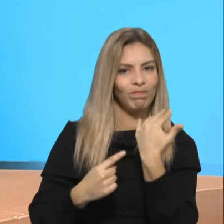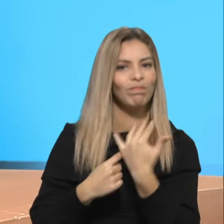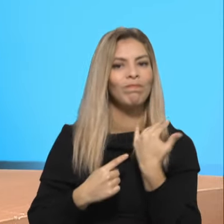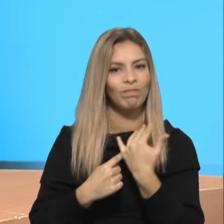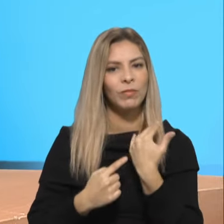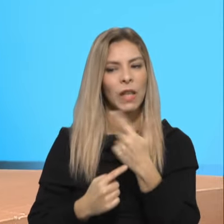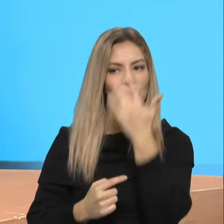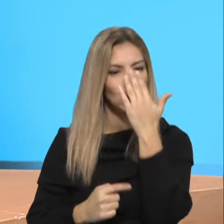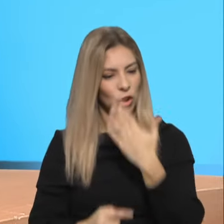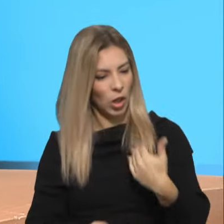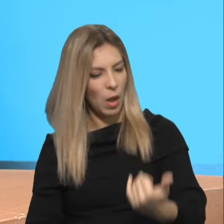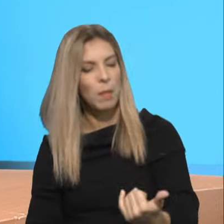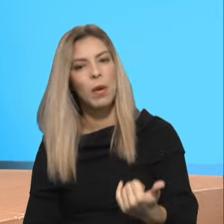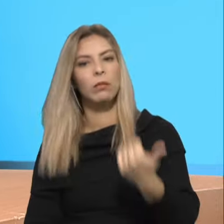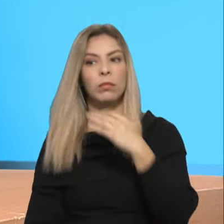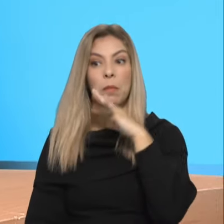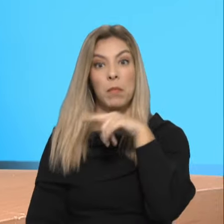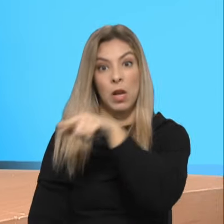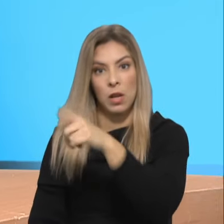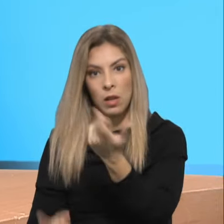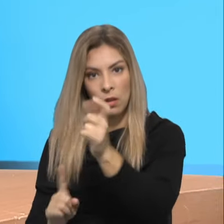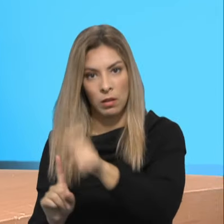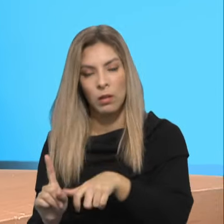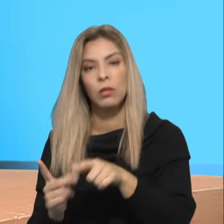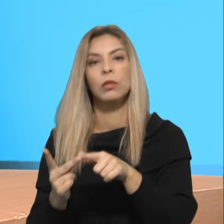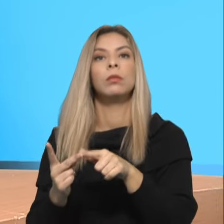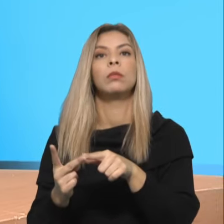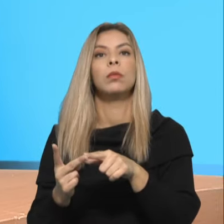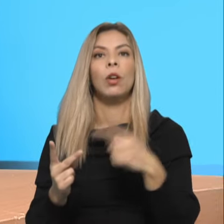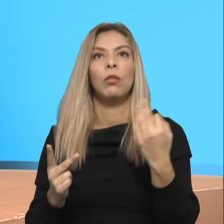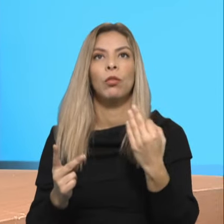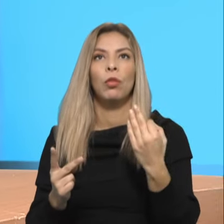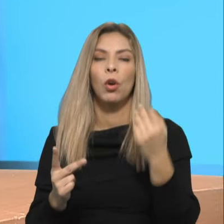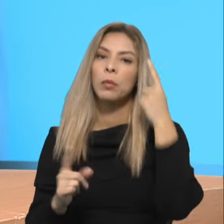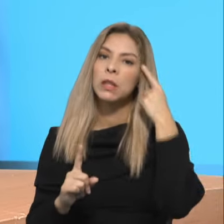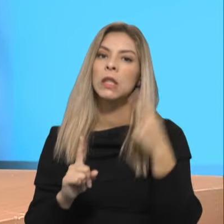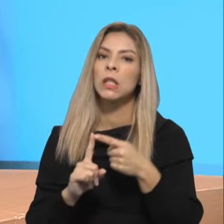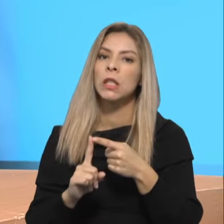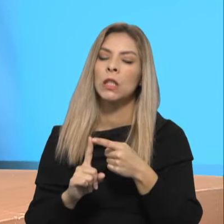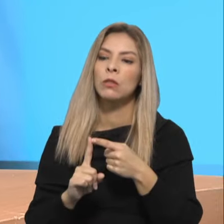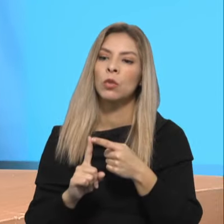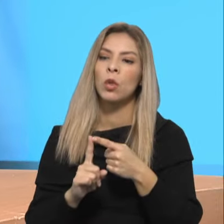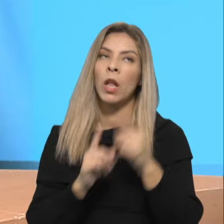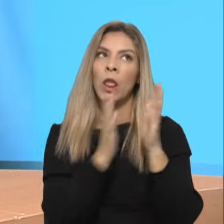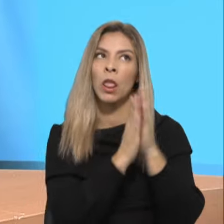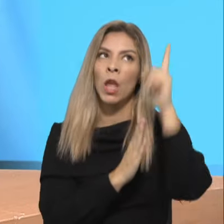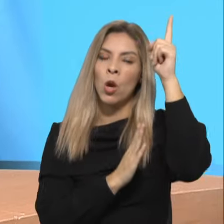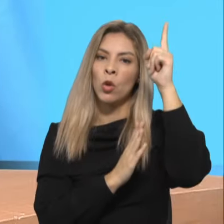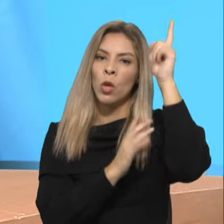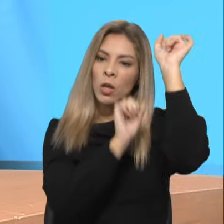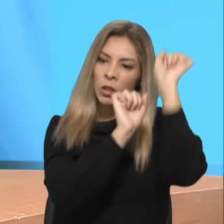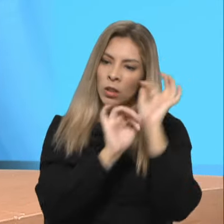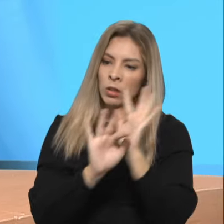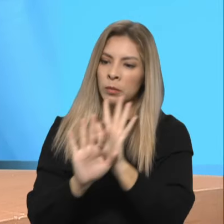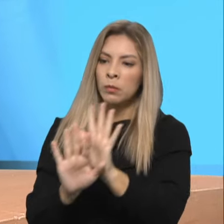chamada. É chamada a ser mãe, é chamada a ser um canal por onde Deus passa, por onde Deus se manifesta. E